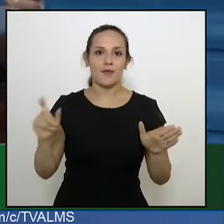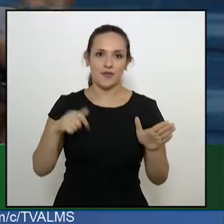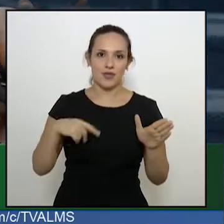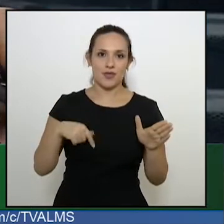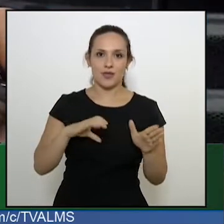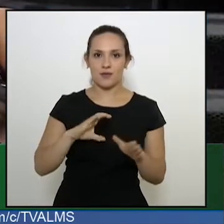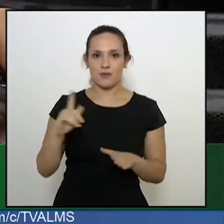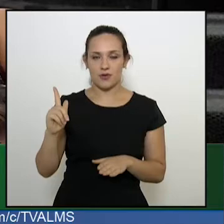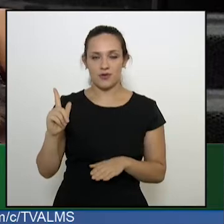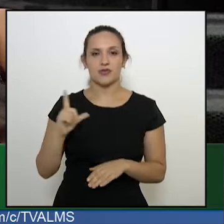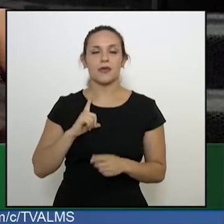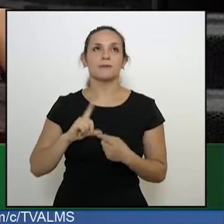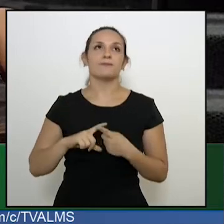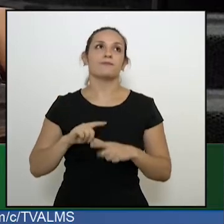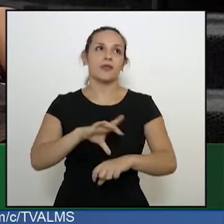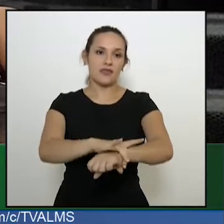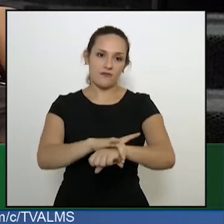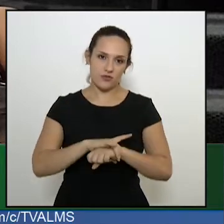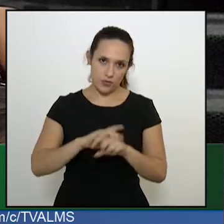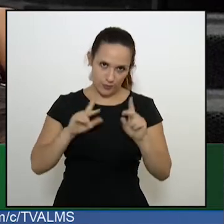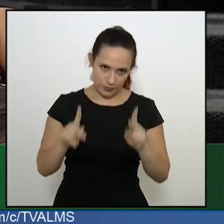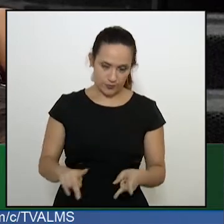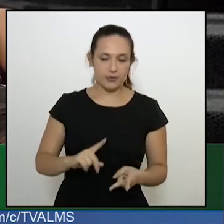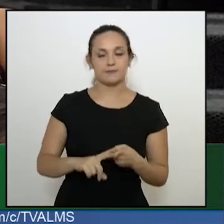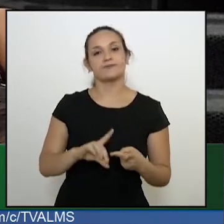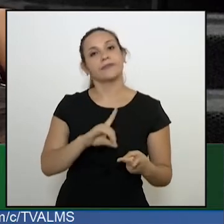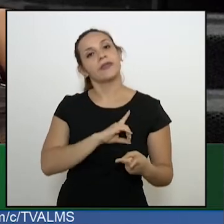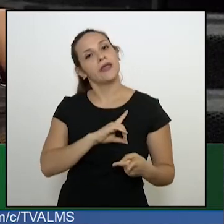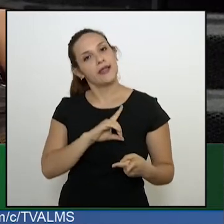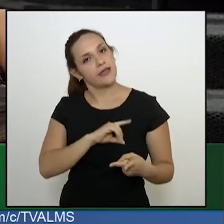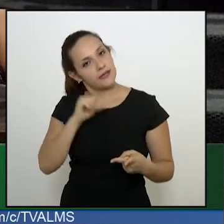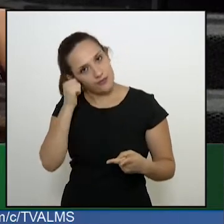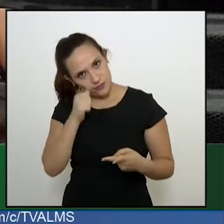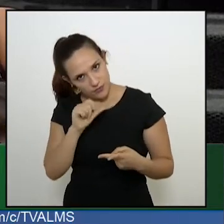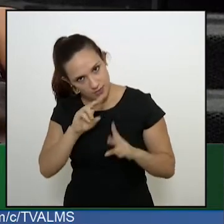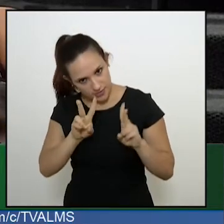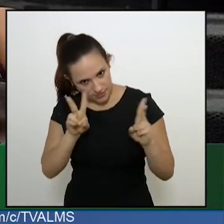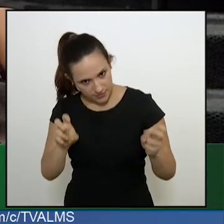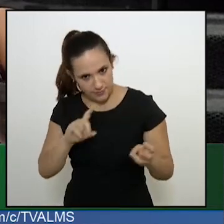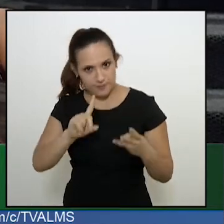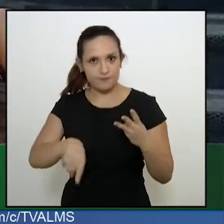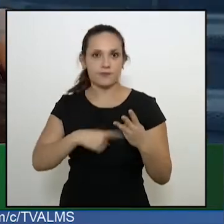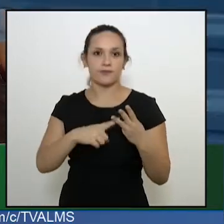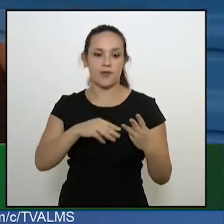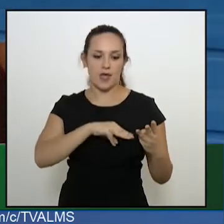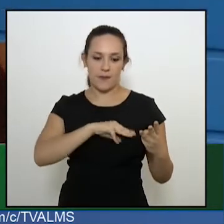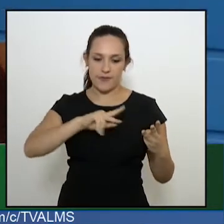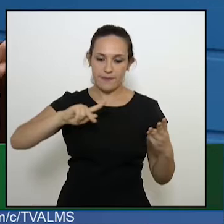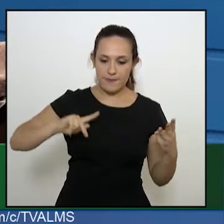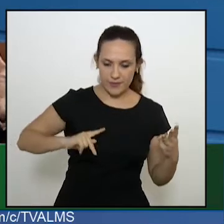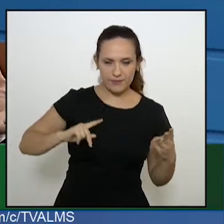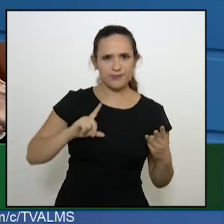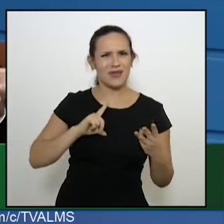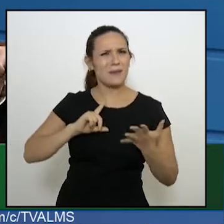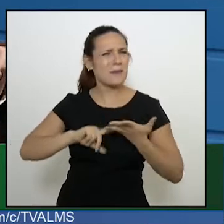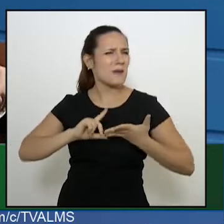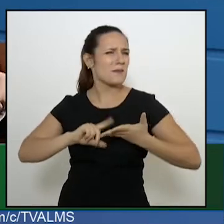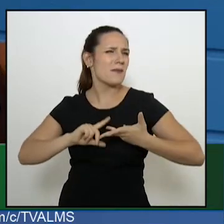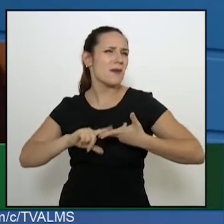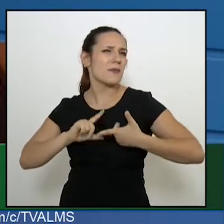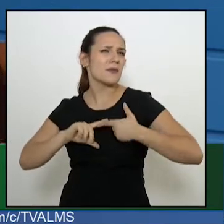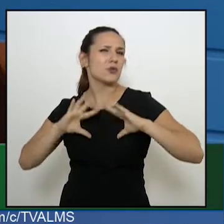lá defensoria, Delegacia da Mulher, tem o Ministério Público, todo o